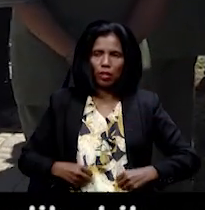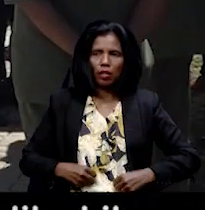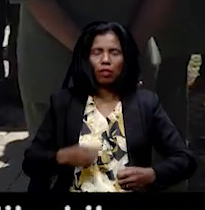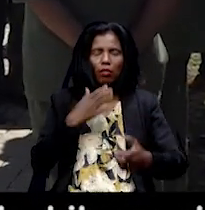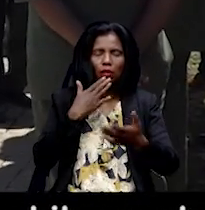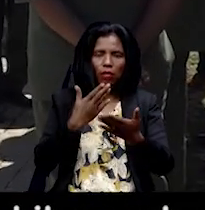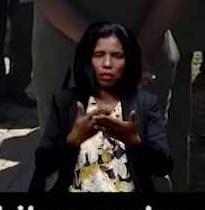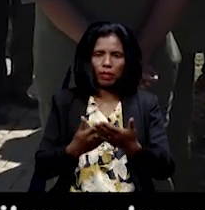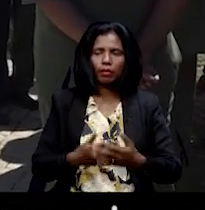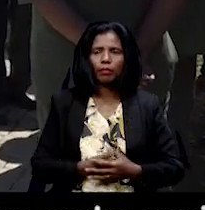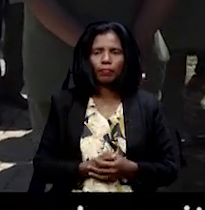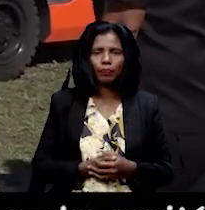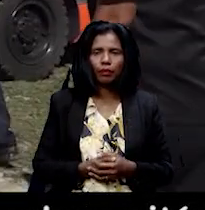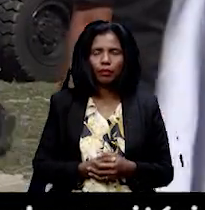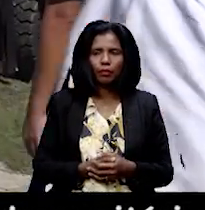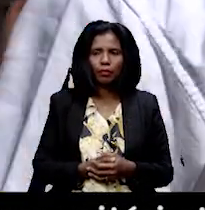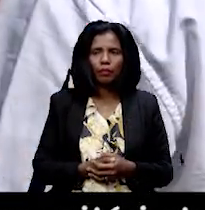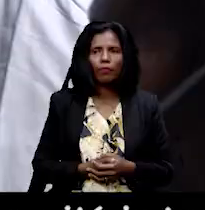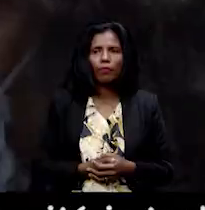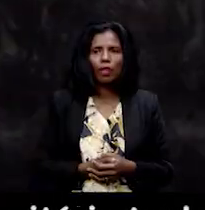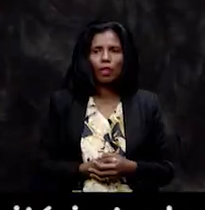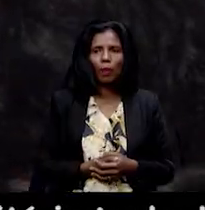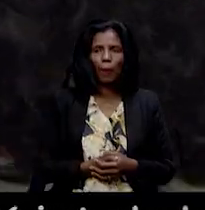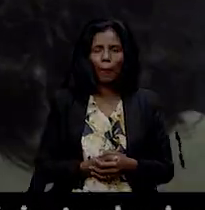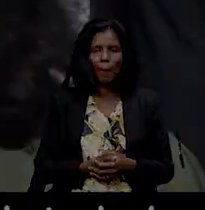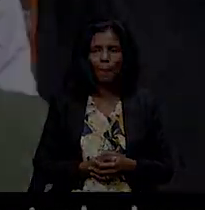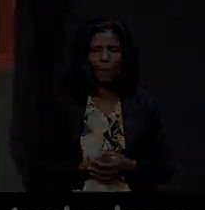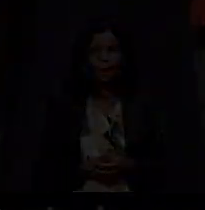qualidade liutan. Efizenha Babo, Jovial da Costa, GMN.